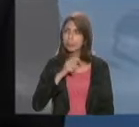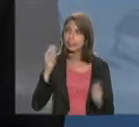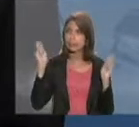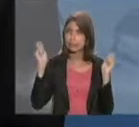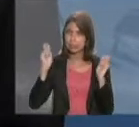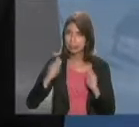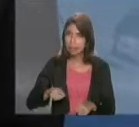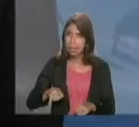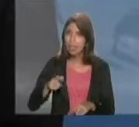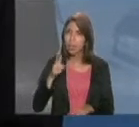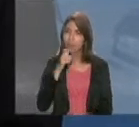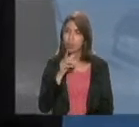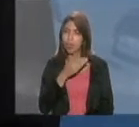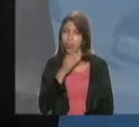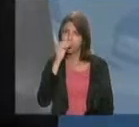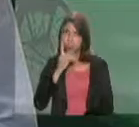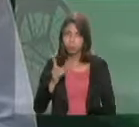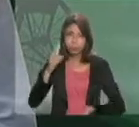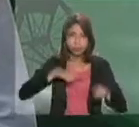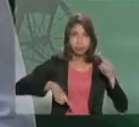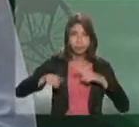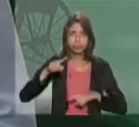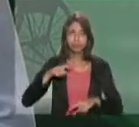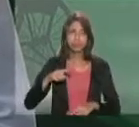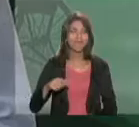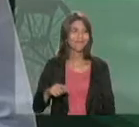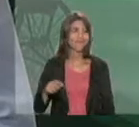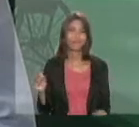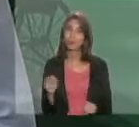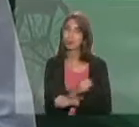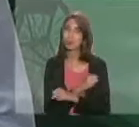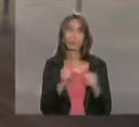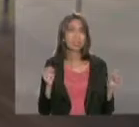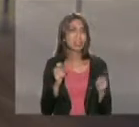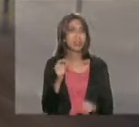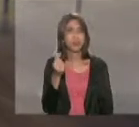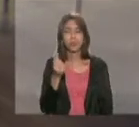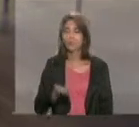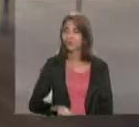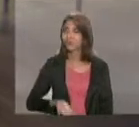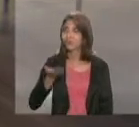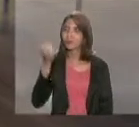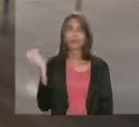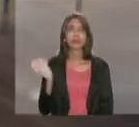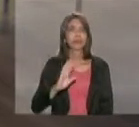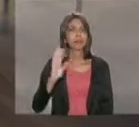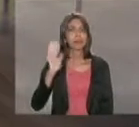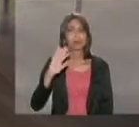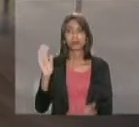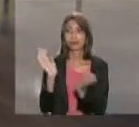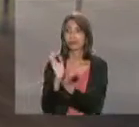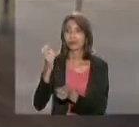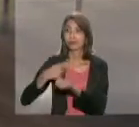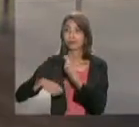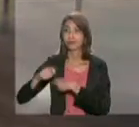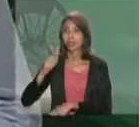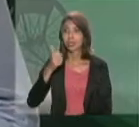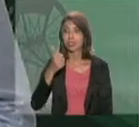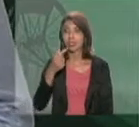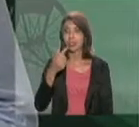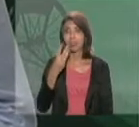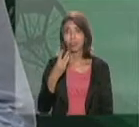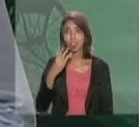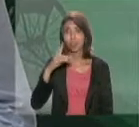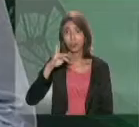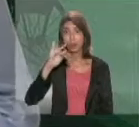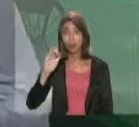condições de gerir o Maracanã? Do jeito que está hoje, impossível. Custo é muito elevado? O custo é muito elevado. A concessionária alega que tem 173 milhões